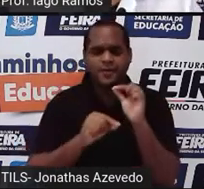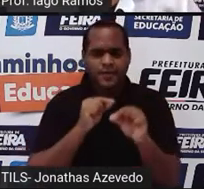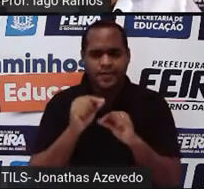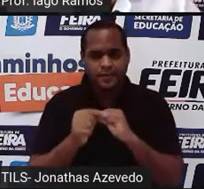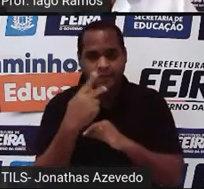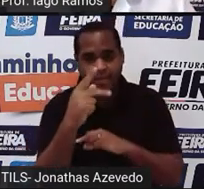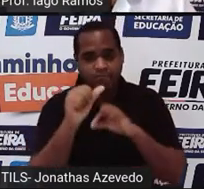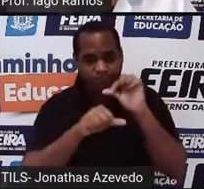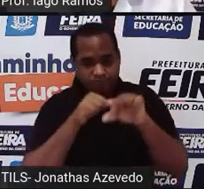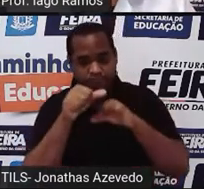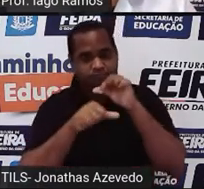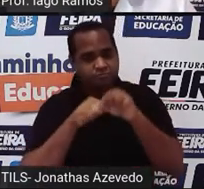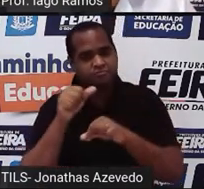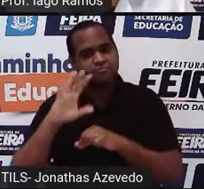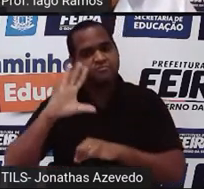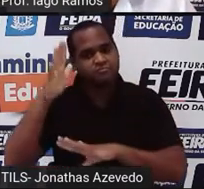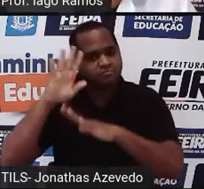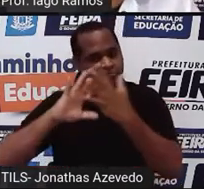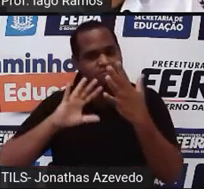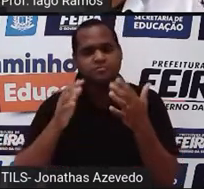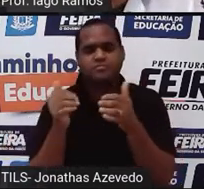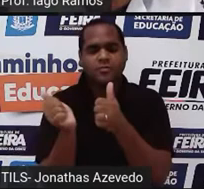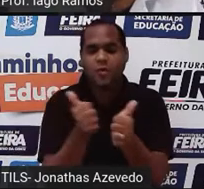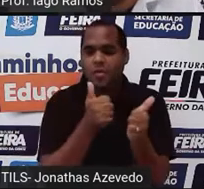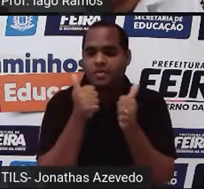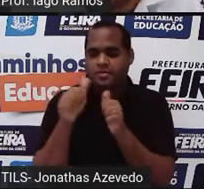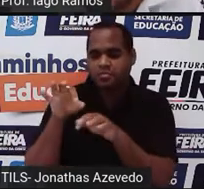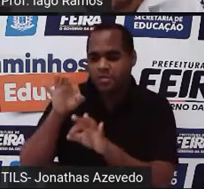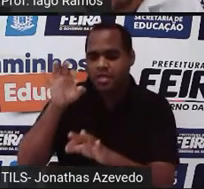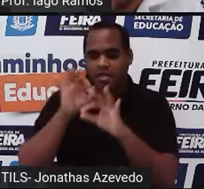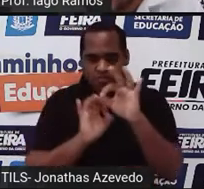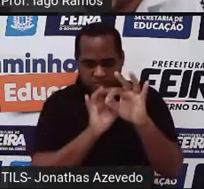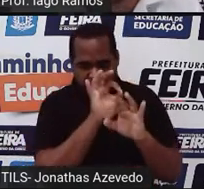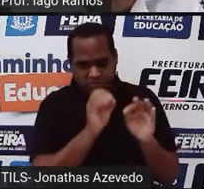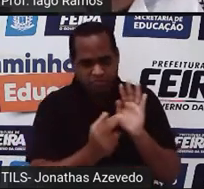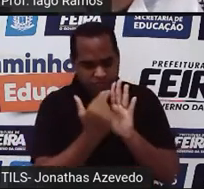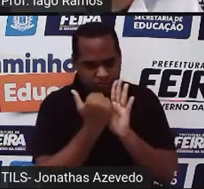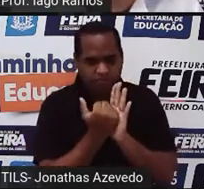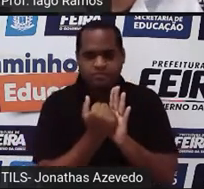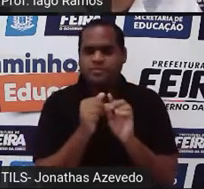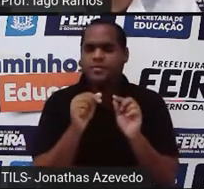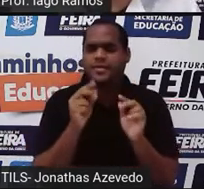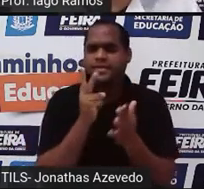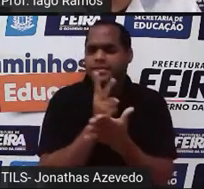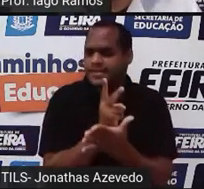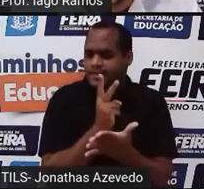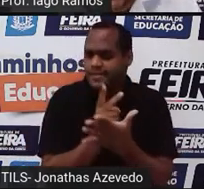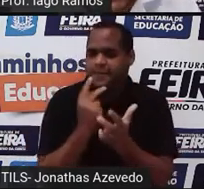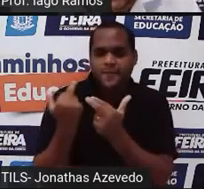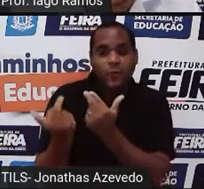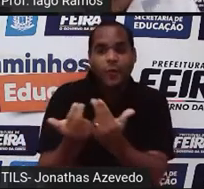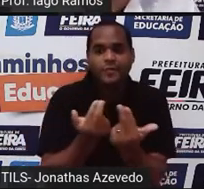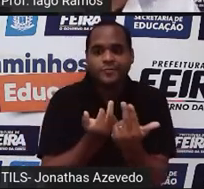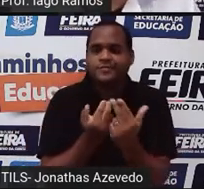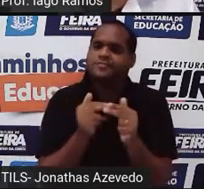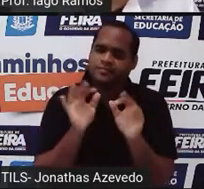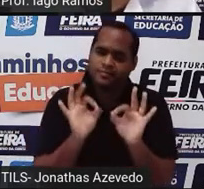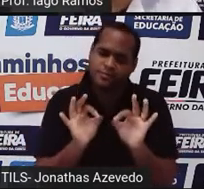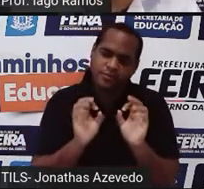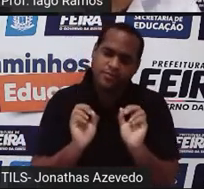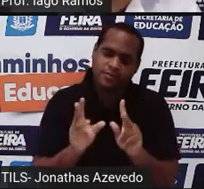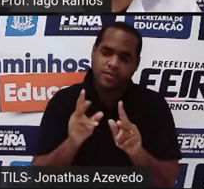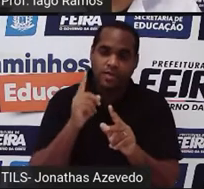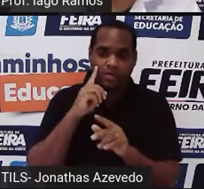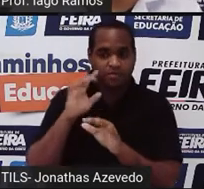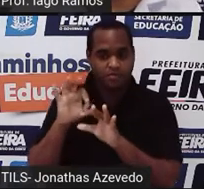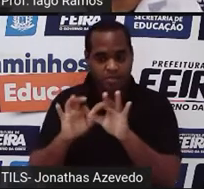essas transformações acontecem, as medidas das figuras continuam sendo as mesmas, seja